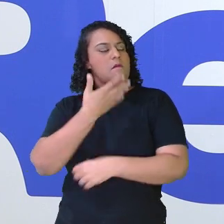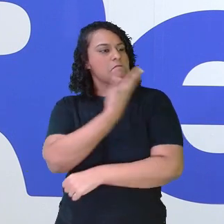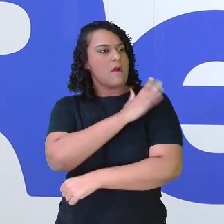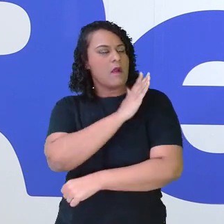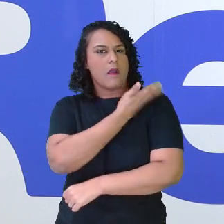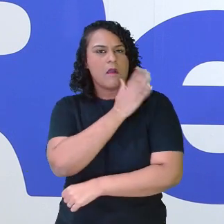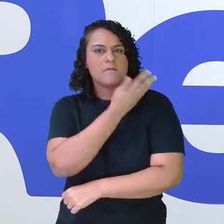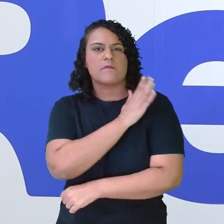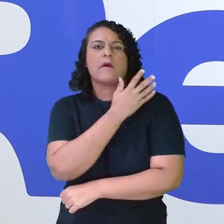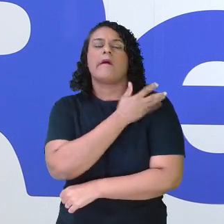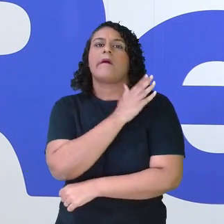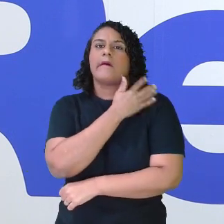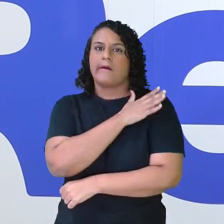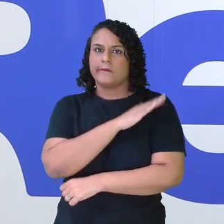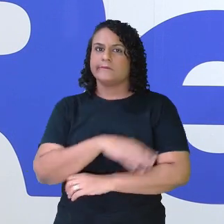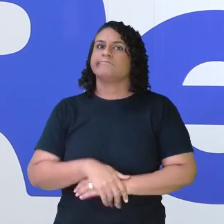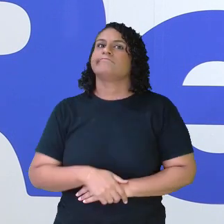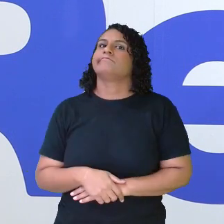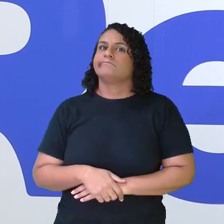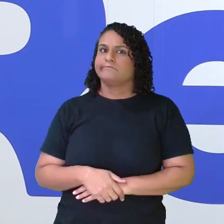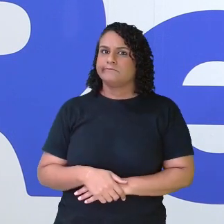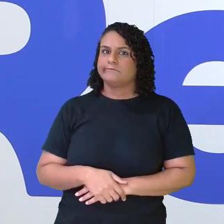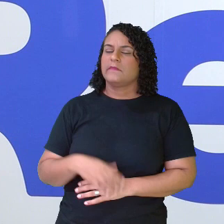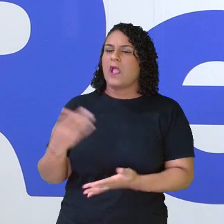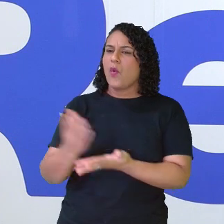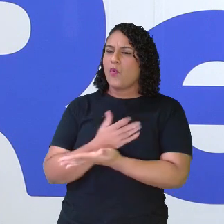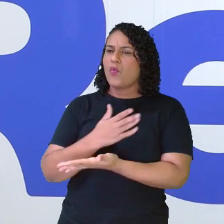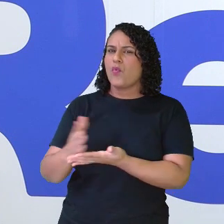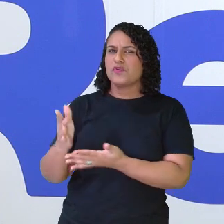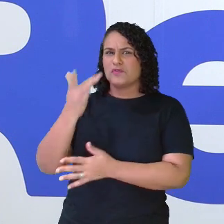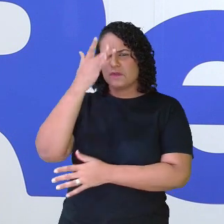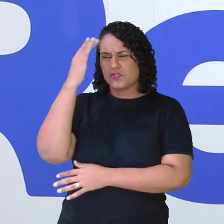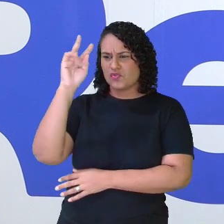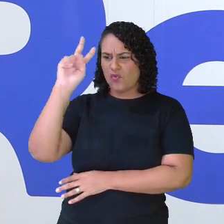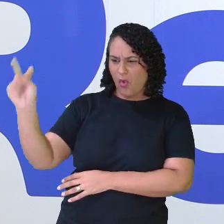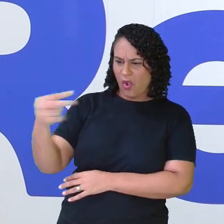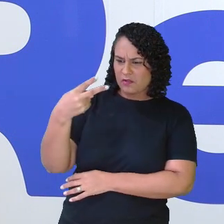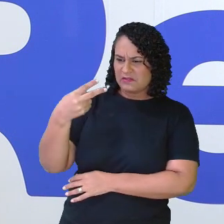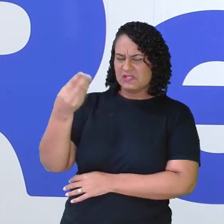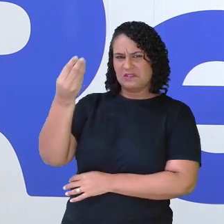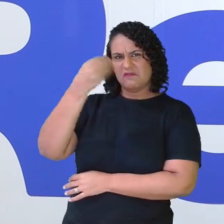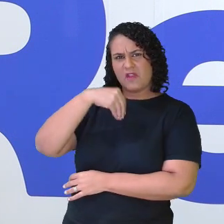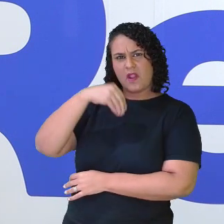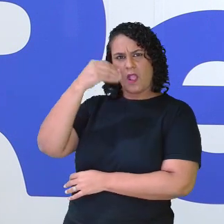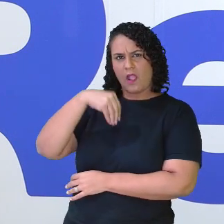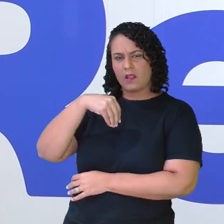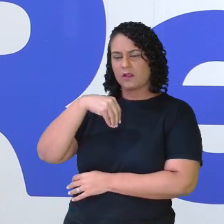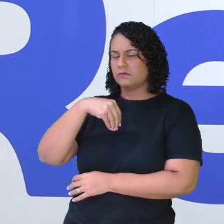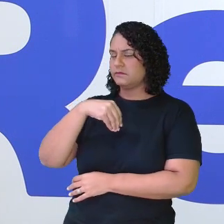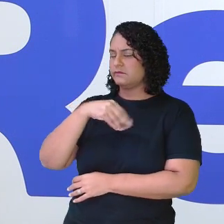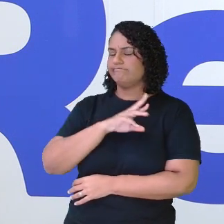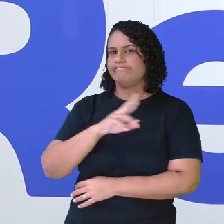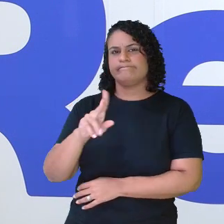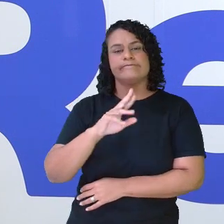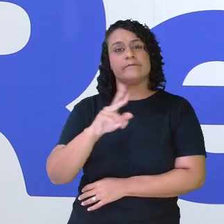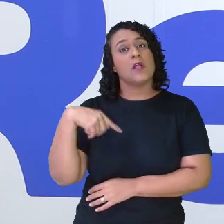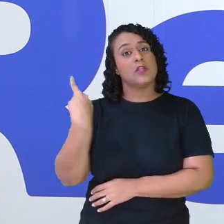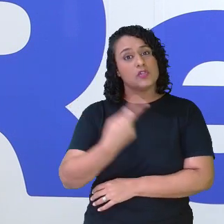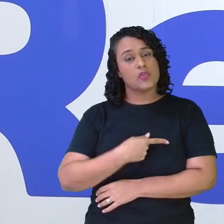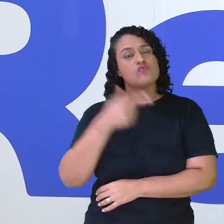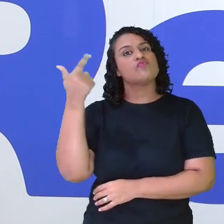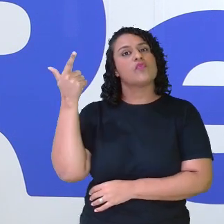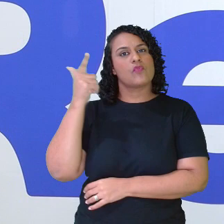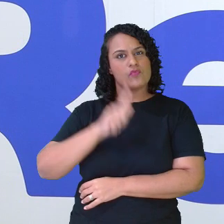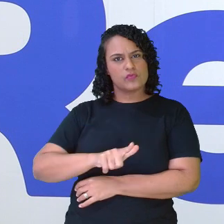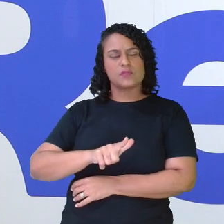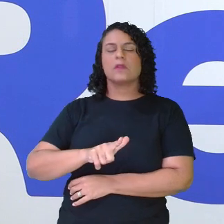numa posição frágil na sociedade, mas a gente não pode deixar de levar em consideração que temos muitas